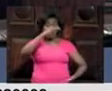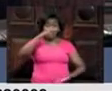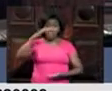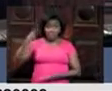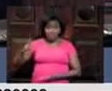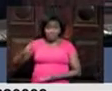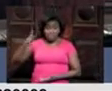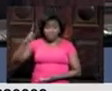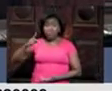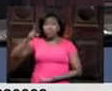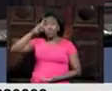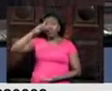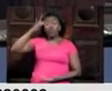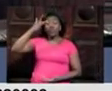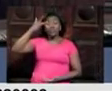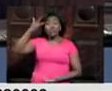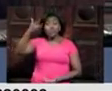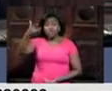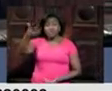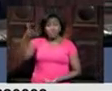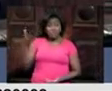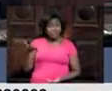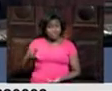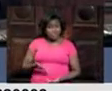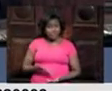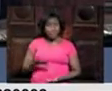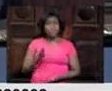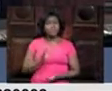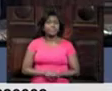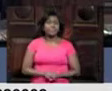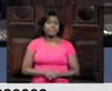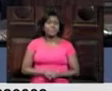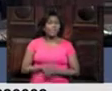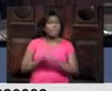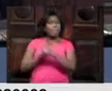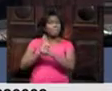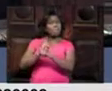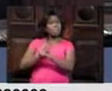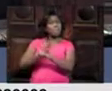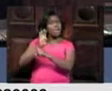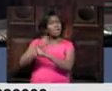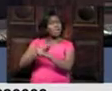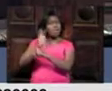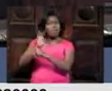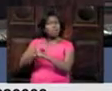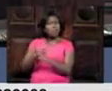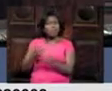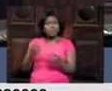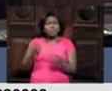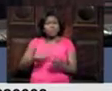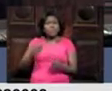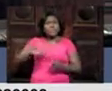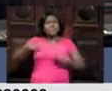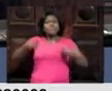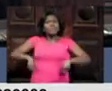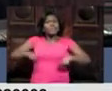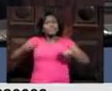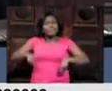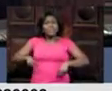oriundos da camada do pré-sal. Vai muito bem a exploração do petróleo no Brasil, vai muito bem. Não há nenhuma necessidade